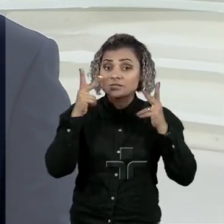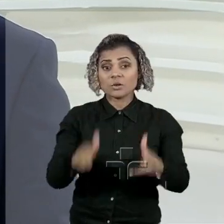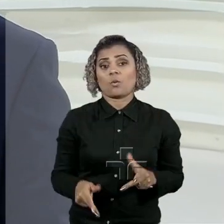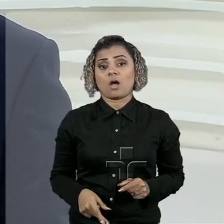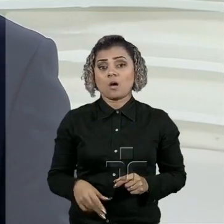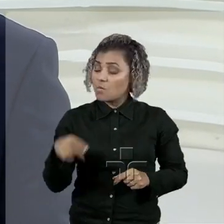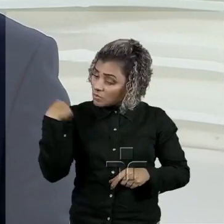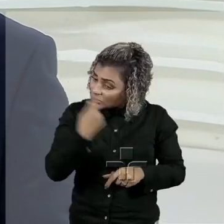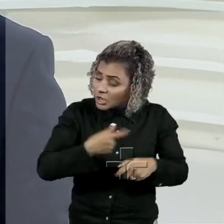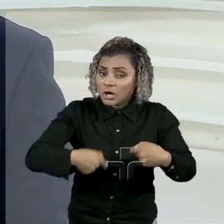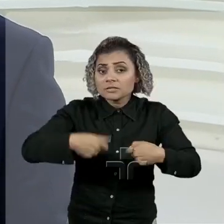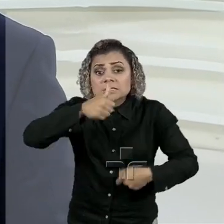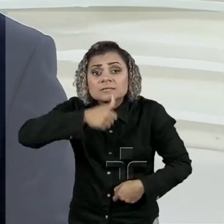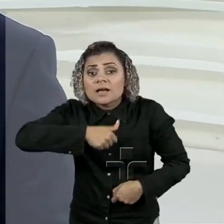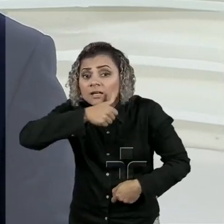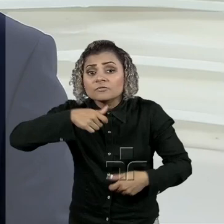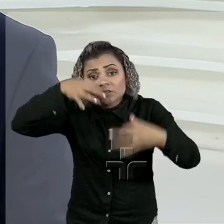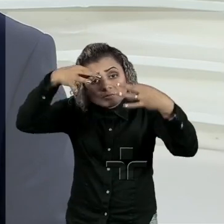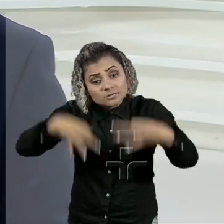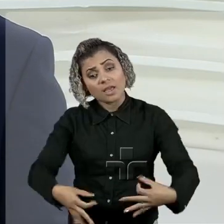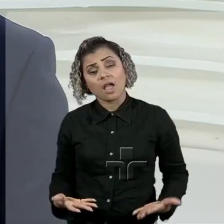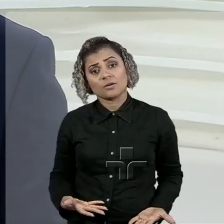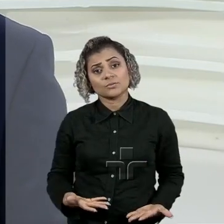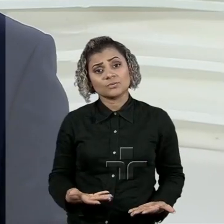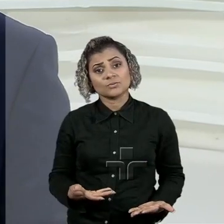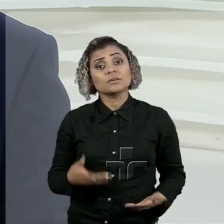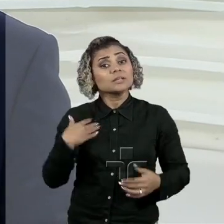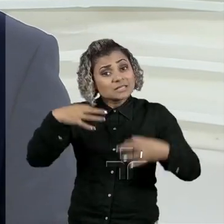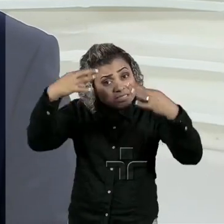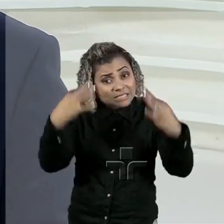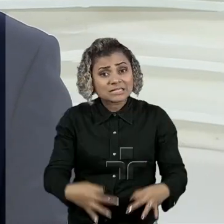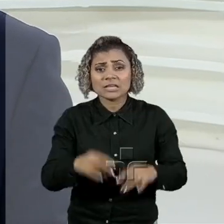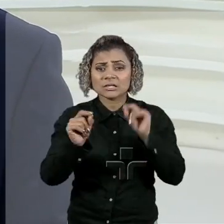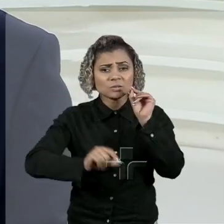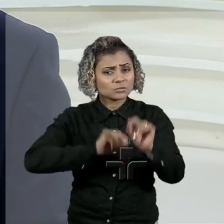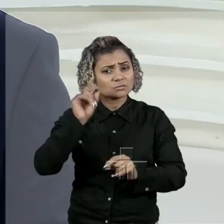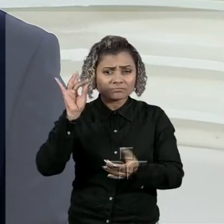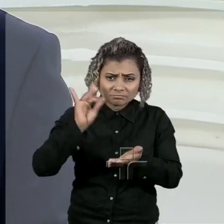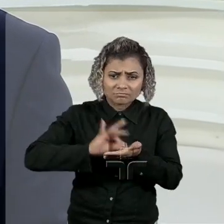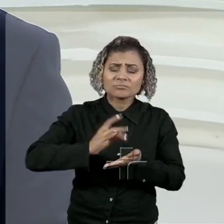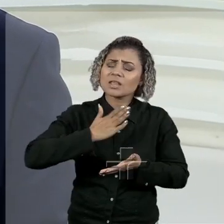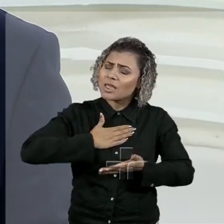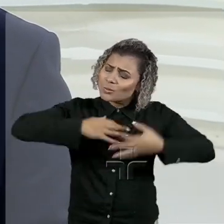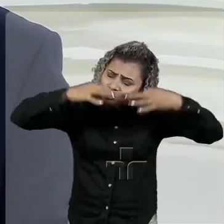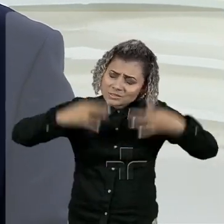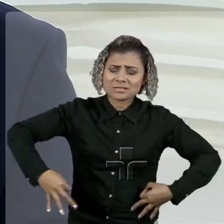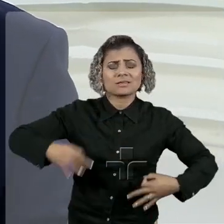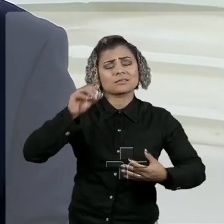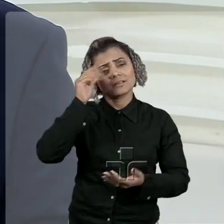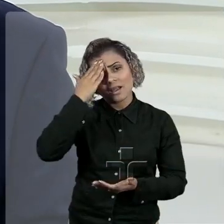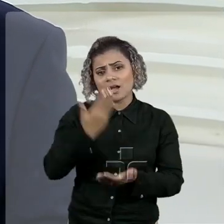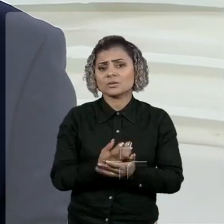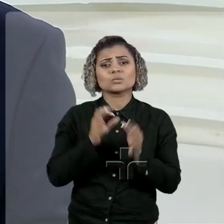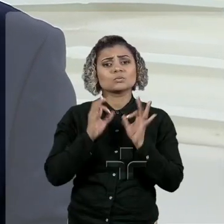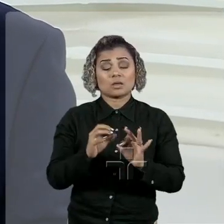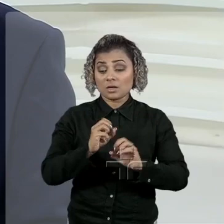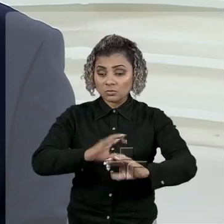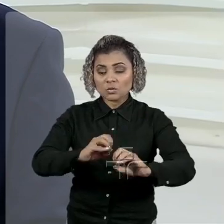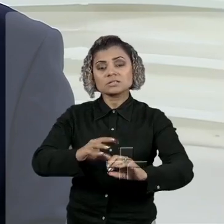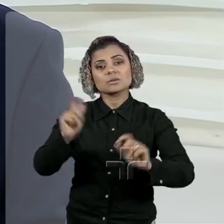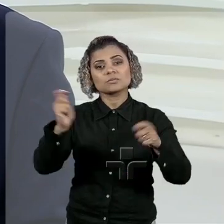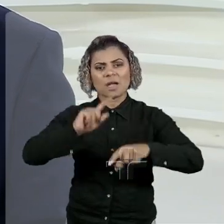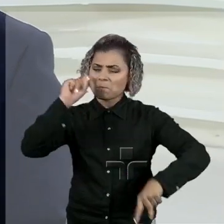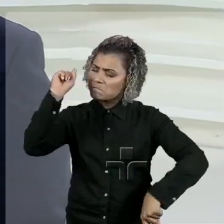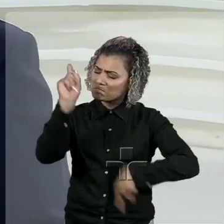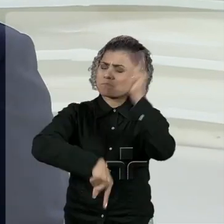Nós temos que fazer o sacrifício no lugar certo. E ter certeza, e eu tenho certeza disso, de que a educação pode dar um